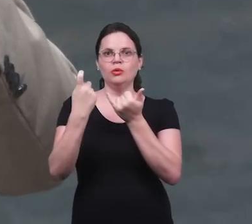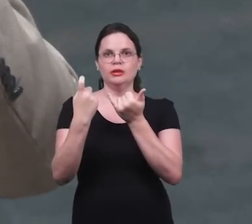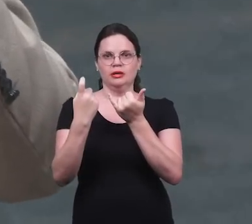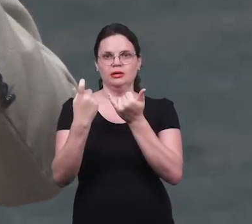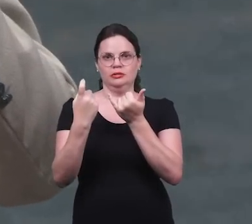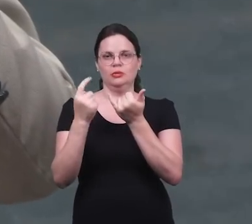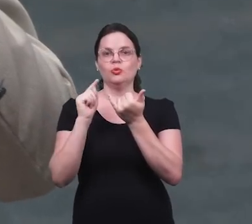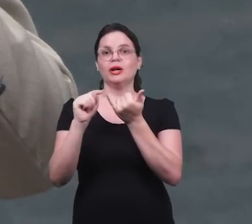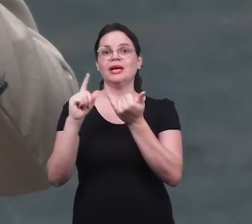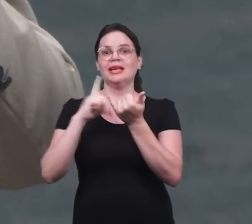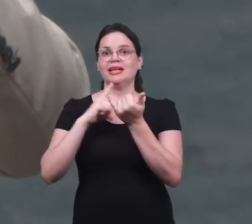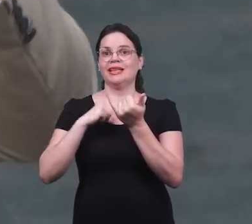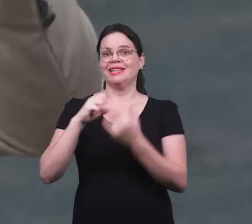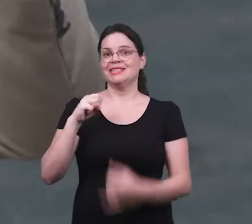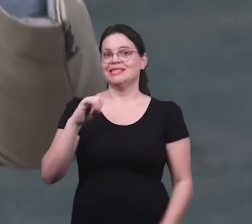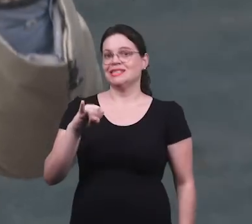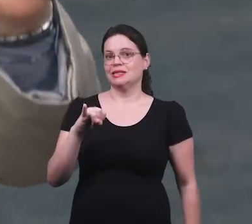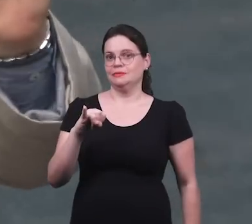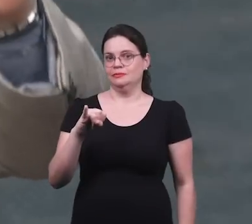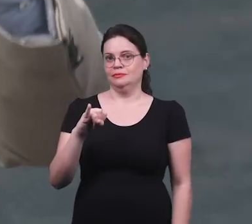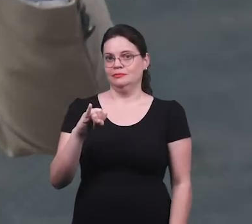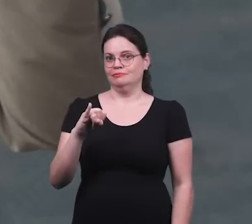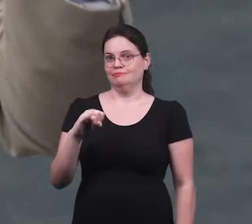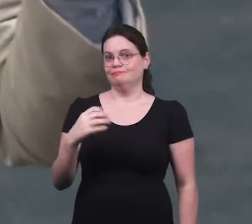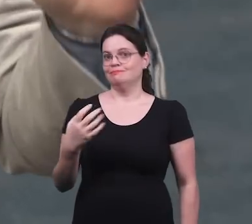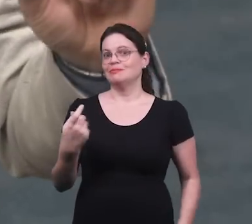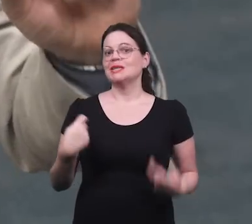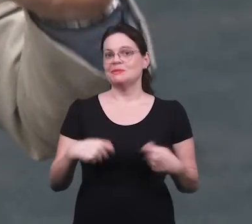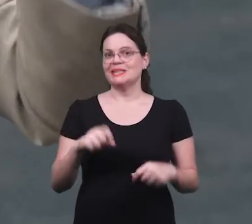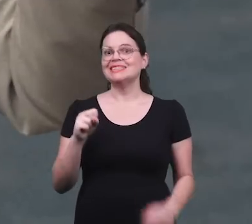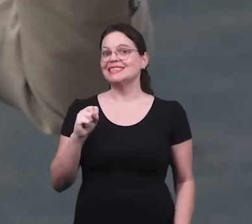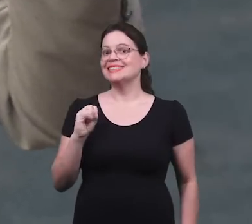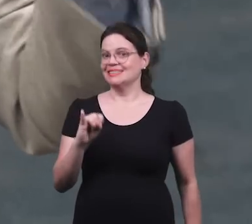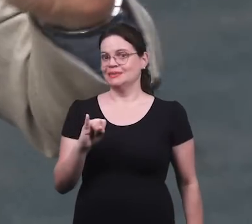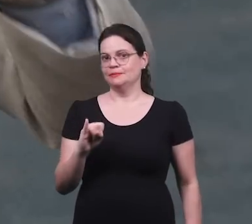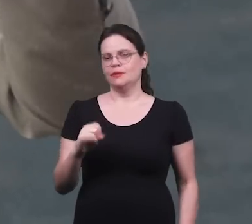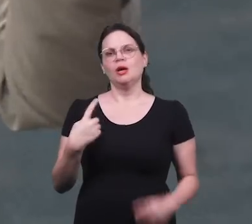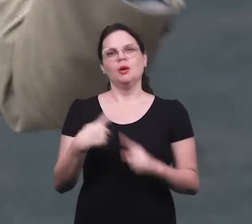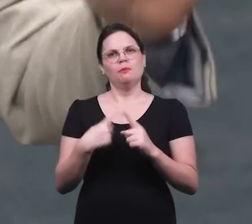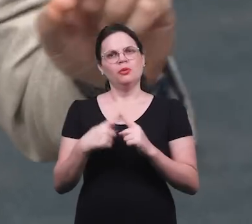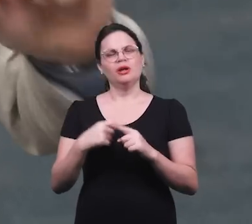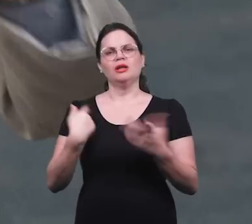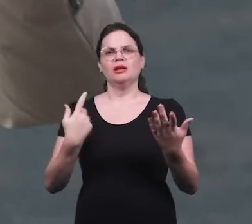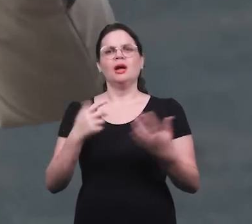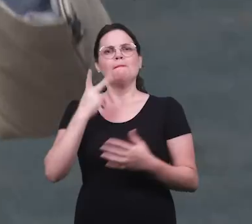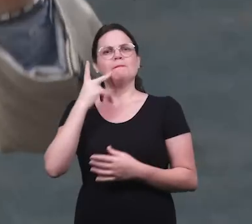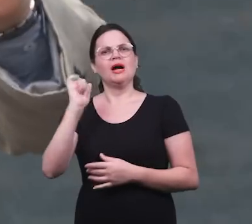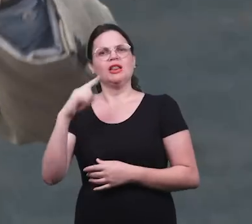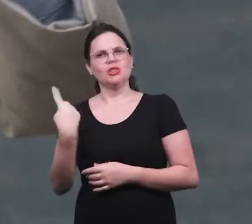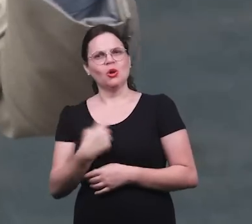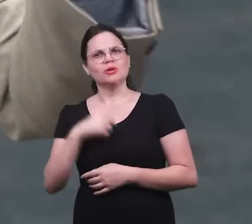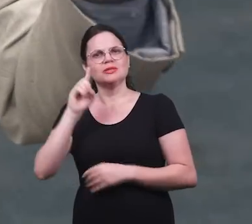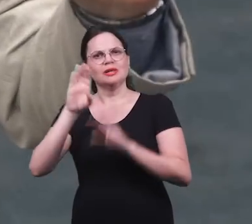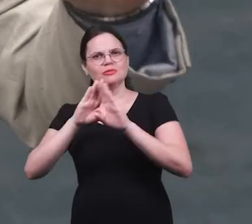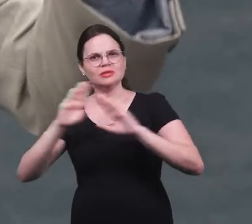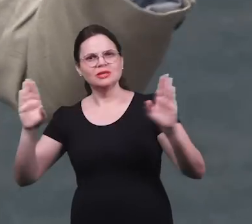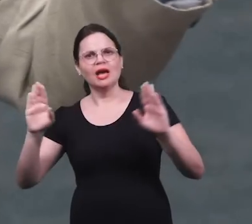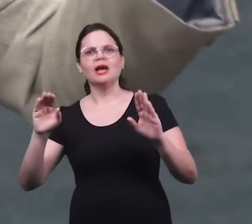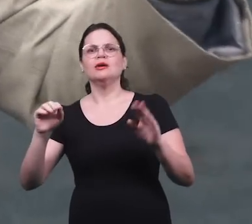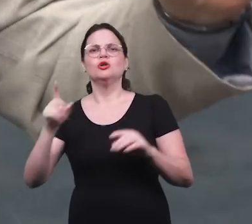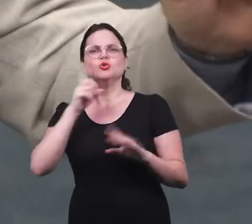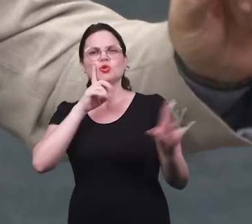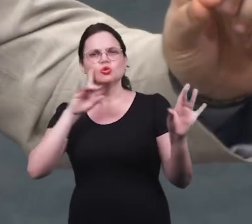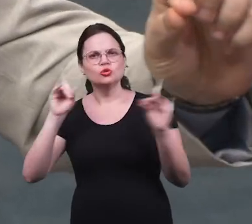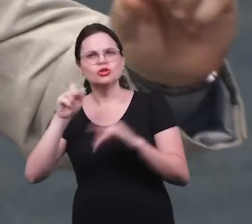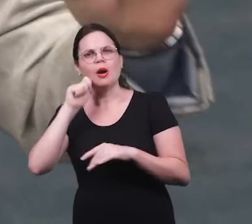condicionante. Pai nosso está no céu, santificado seja o teu nome, venha a nós o teu reino, seja feita a tua vontade, assim na terra como no céu, pão nosso de